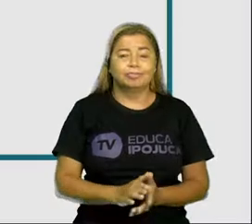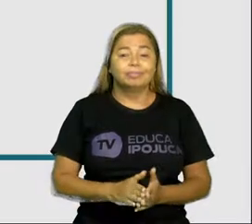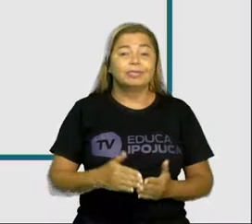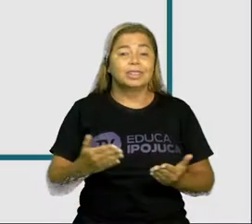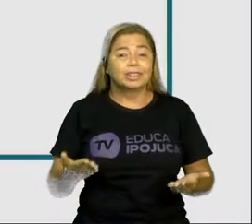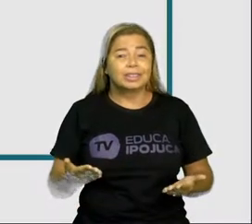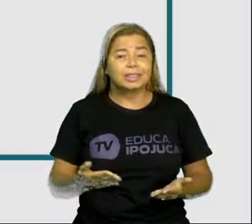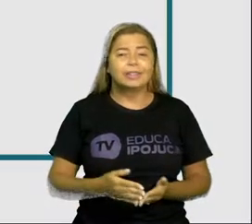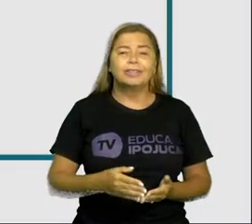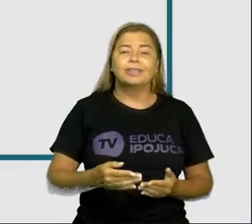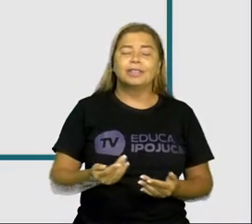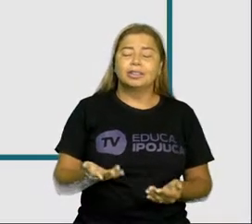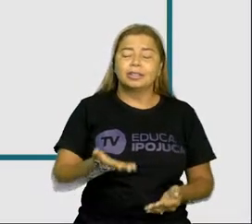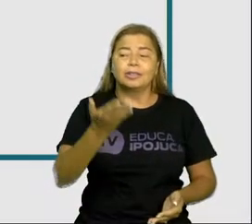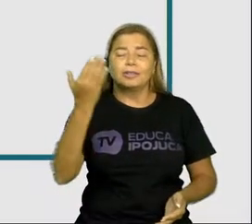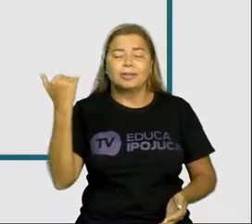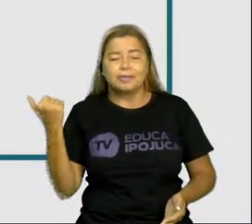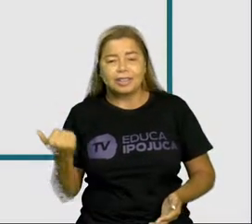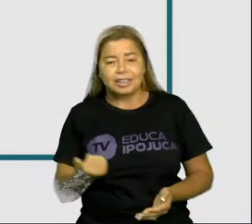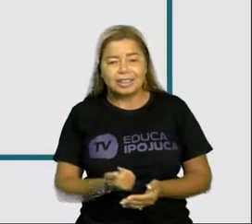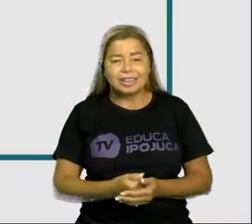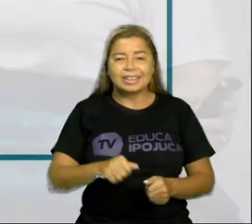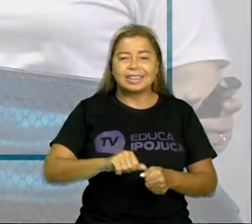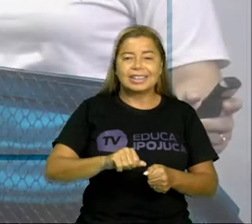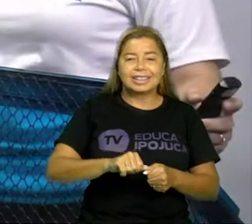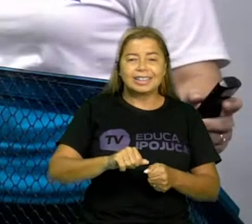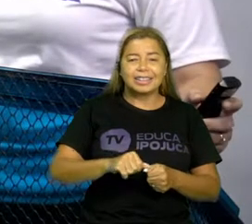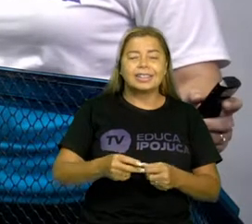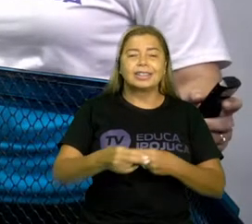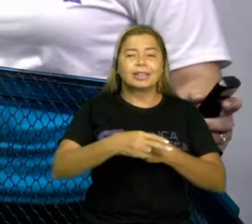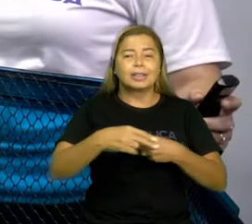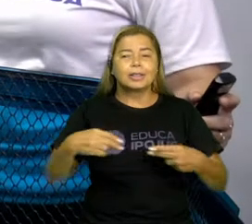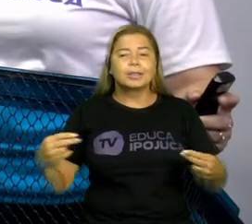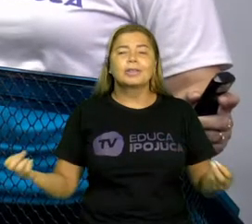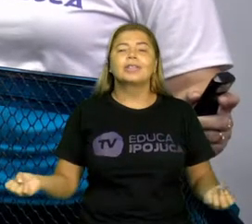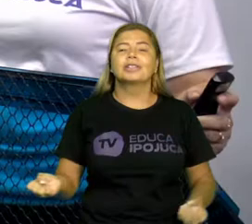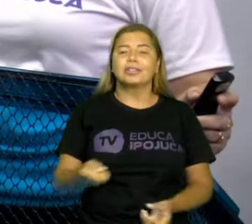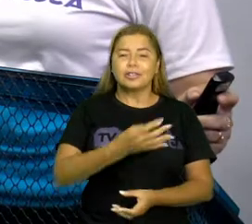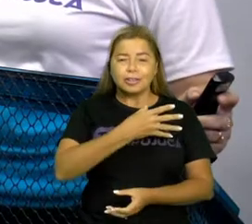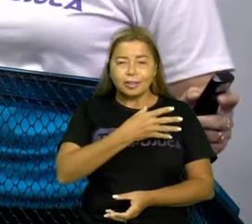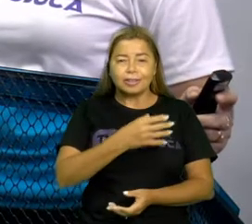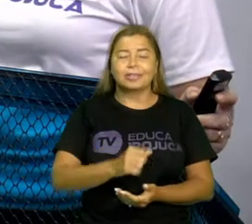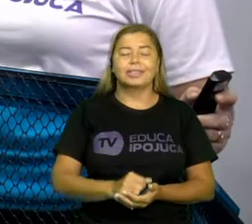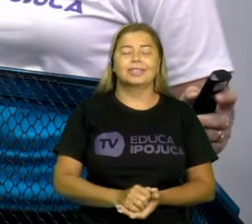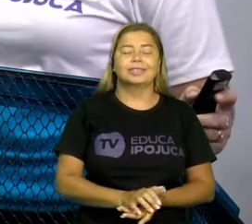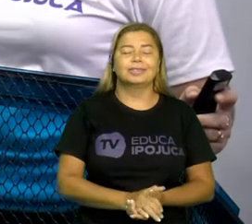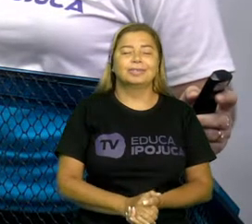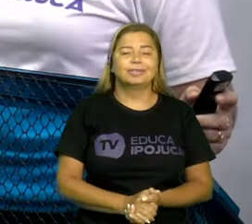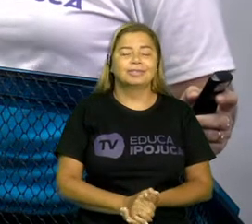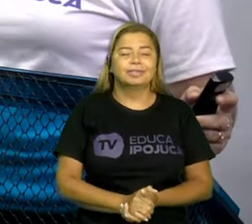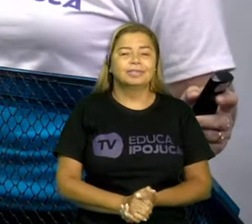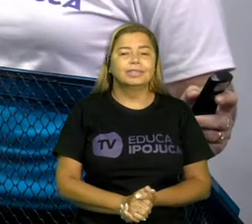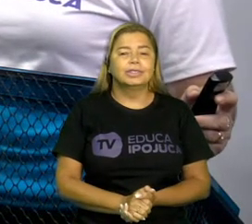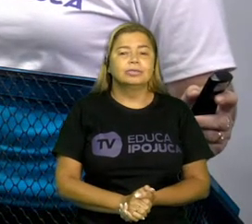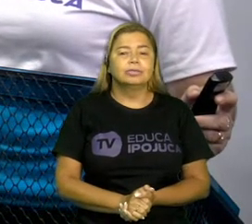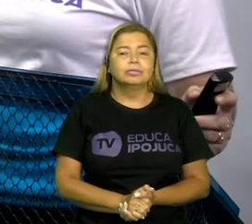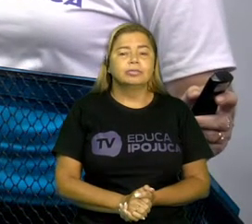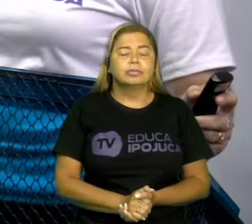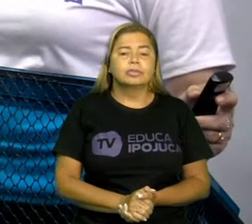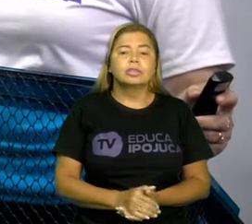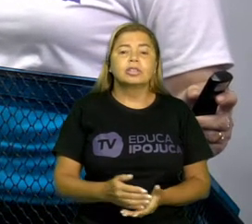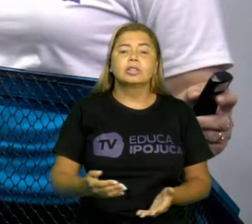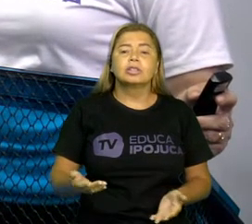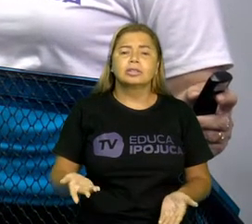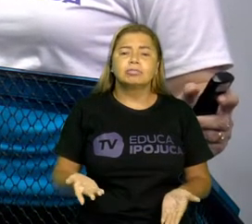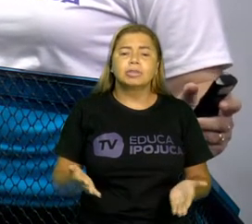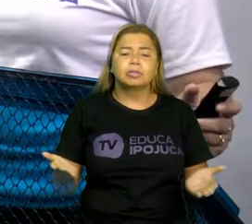vamos fazer uma coisa nova hoje. Vamos ter bastante conhecimento e se empenhar nele. Vamos lá? O que temos para